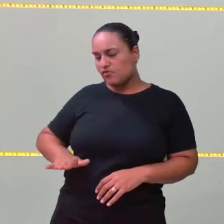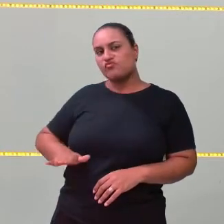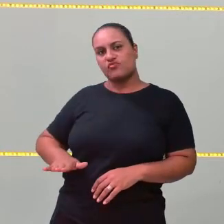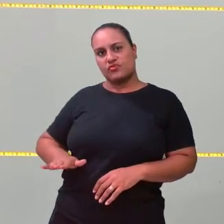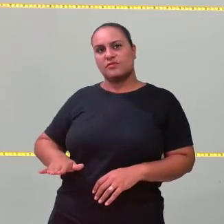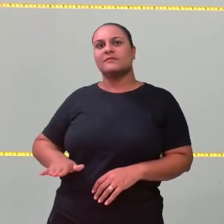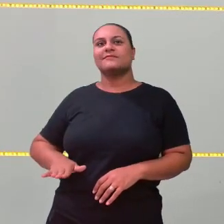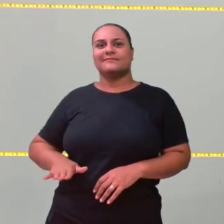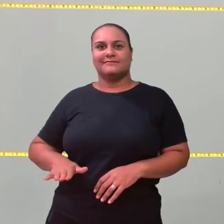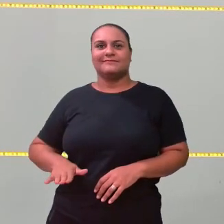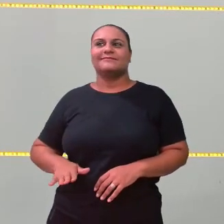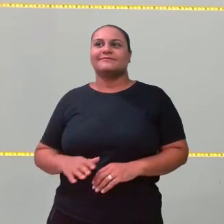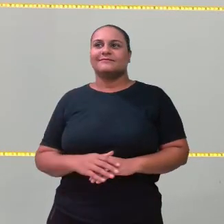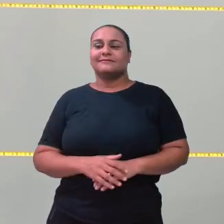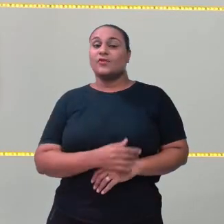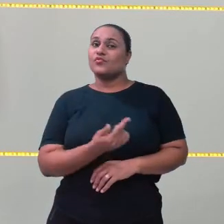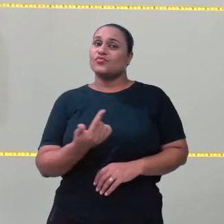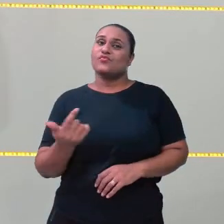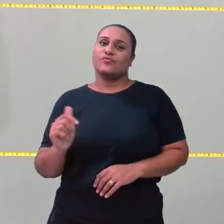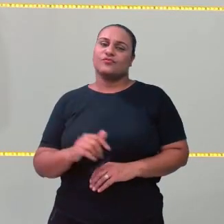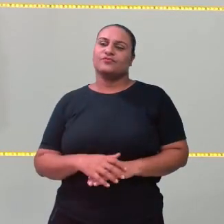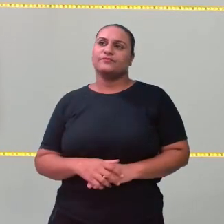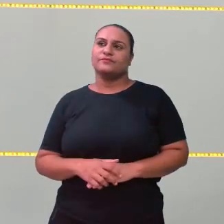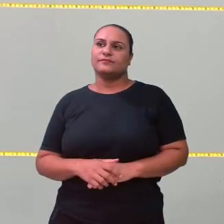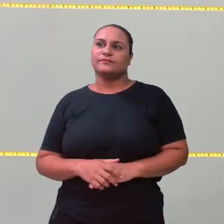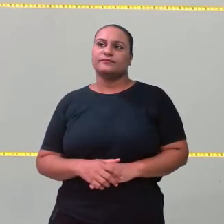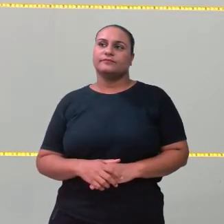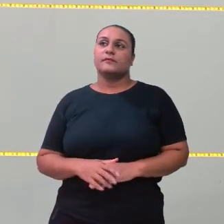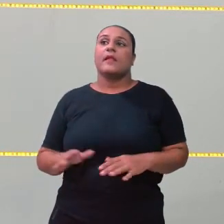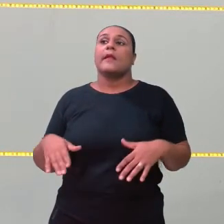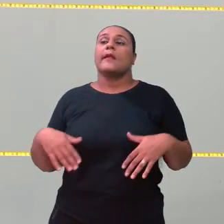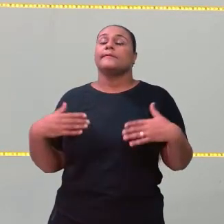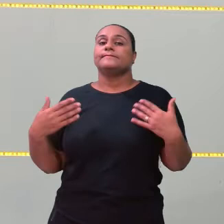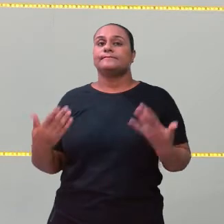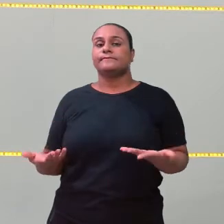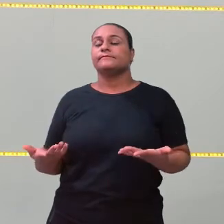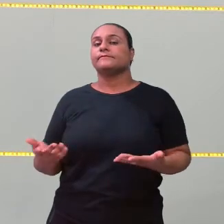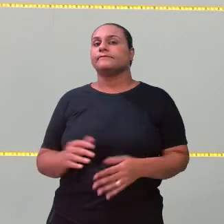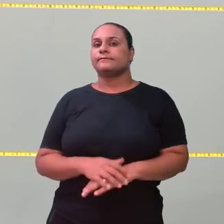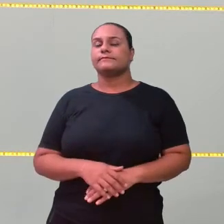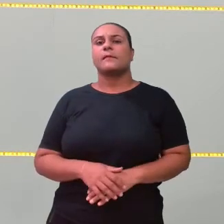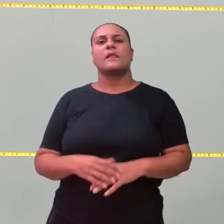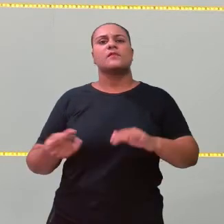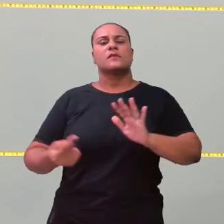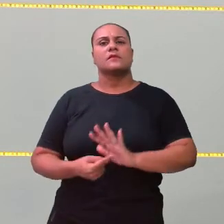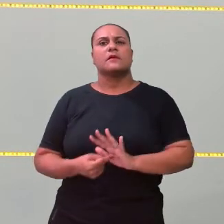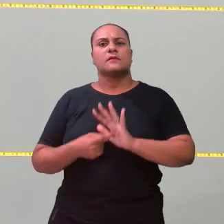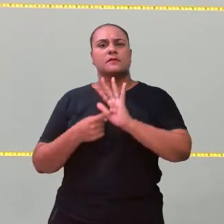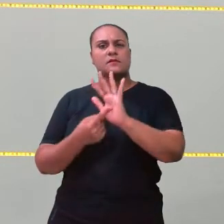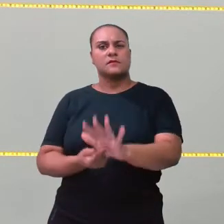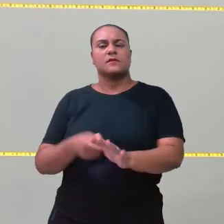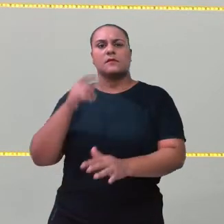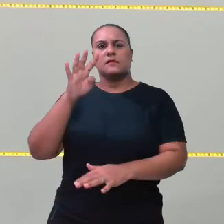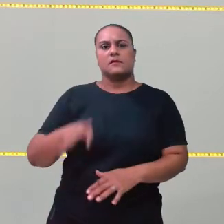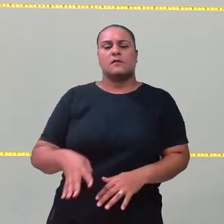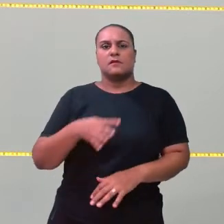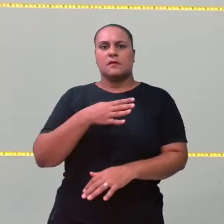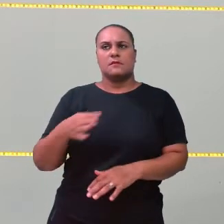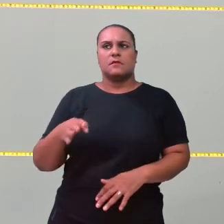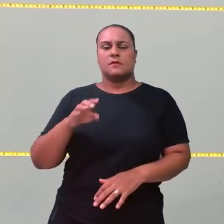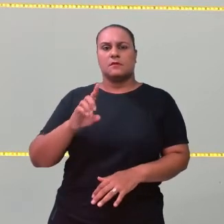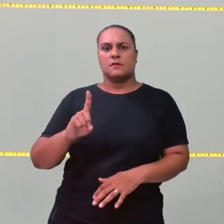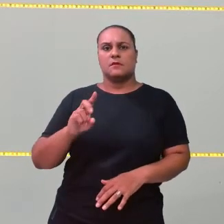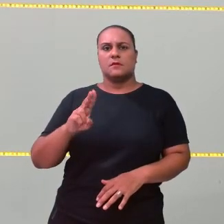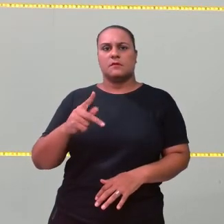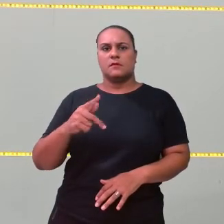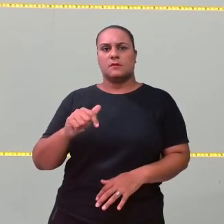aí da turma. E aí, estudantes, quando a gente está trazendo aqui tabela de dupla entrada